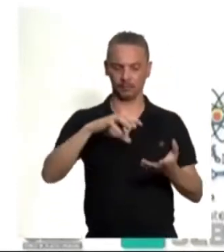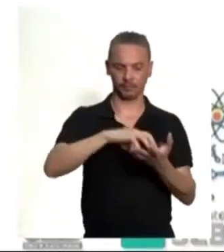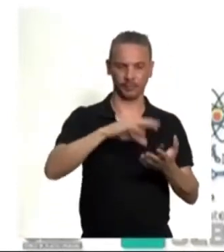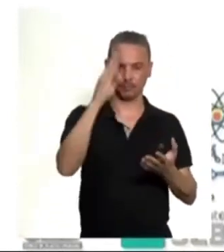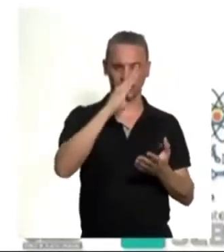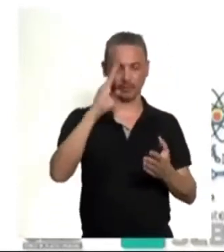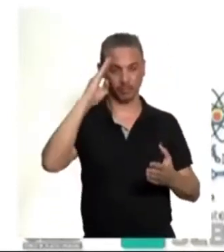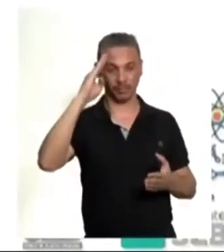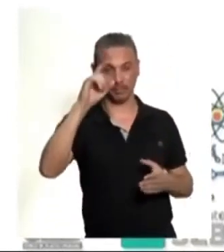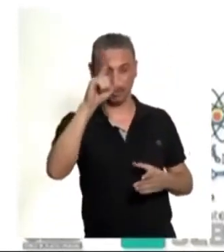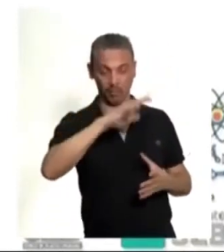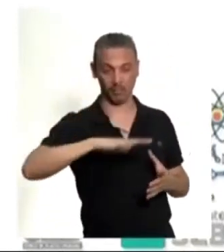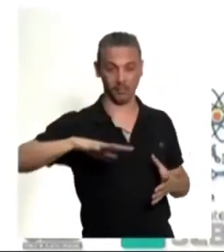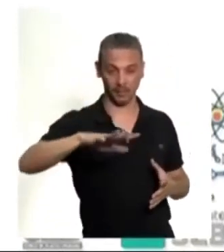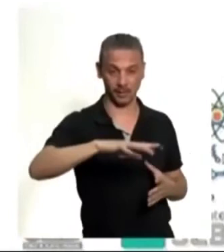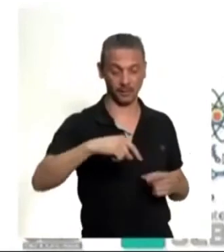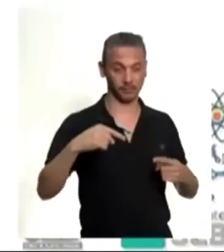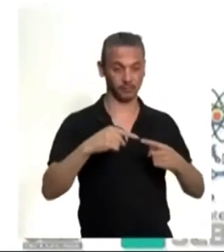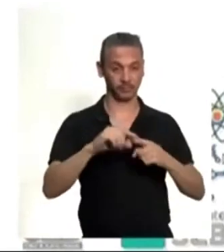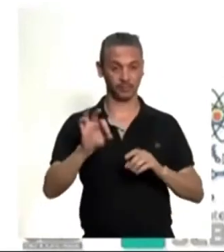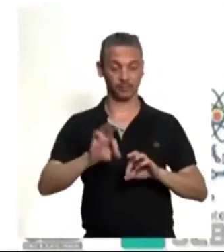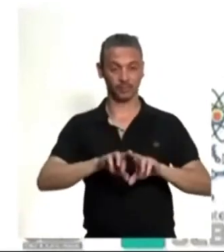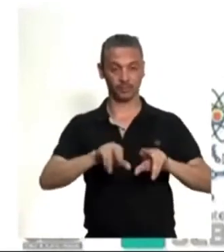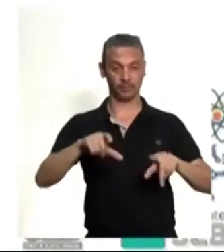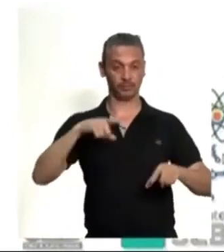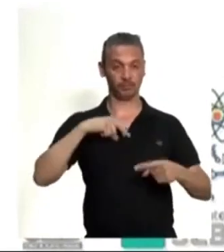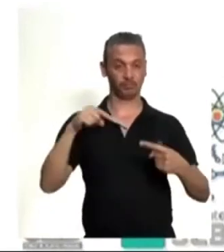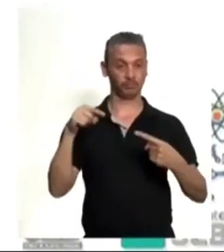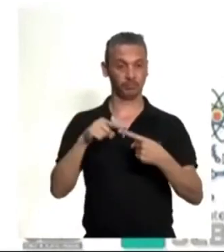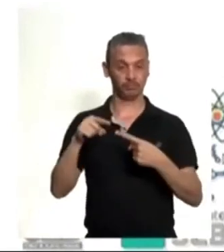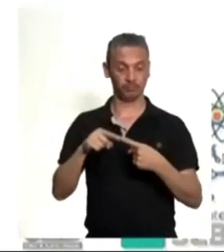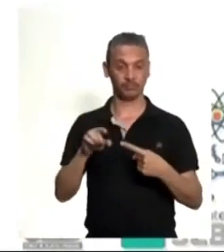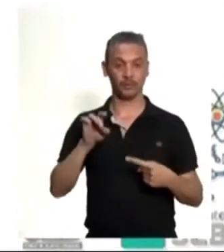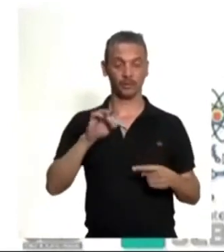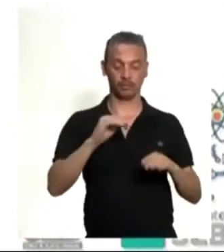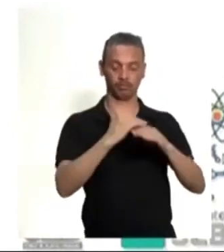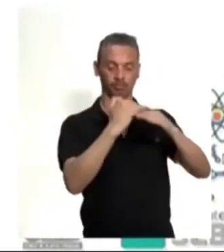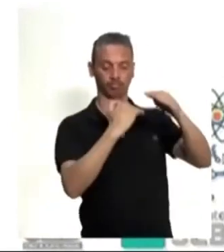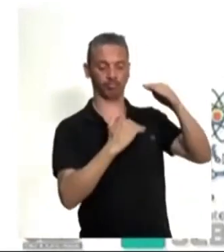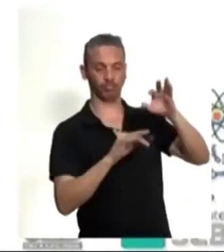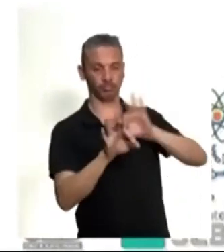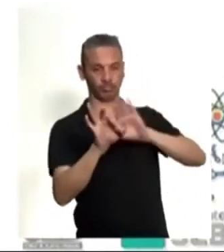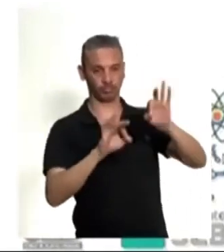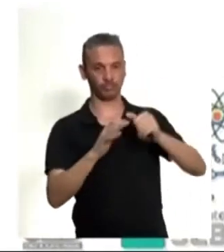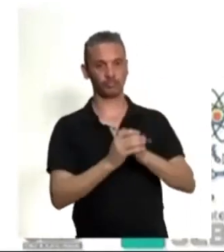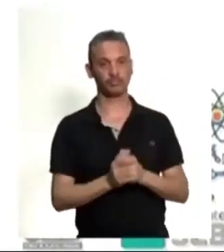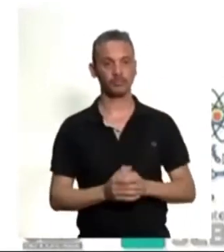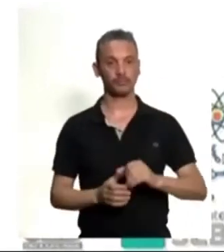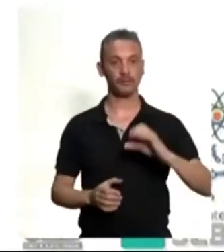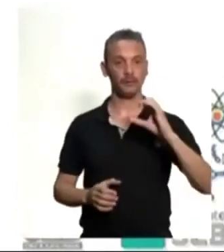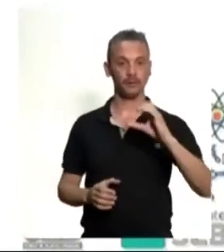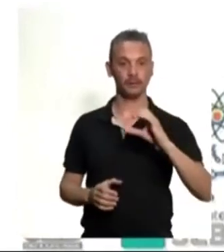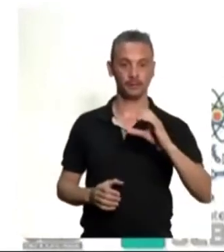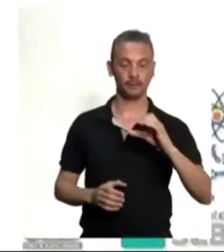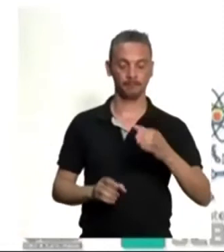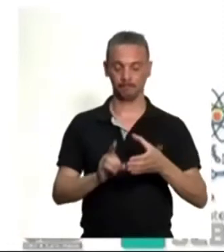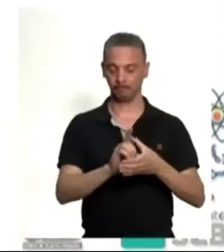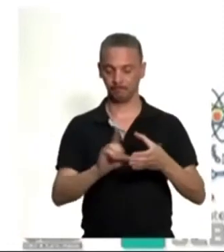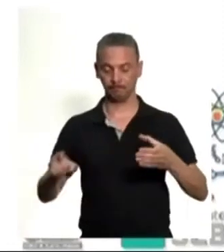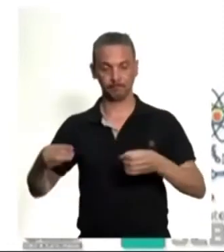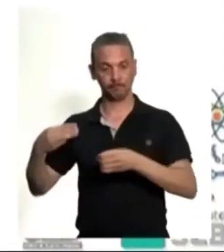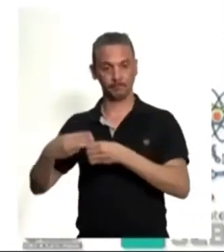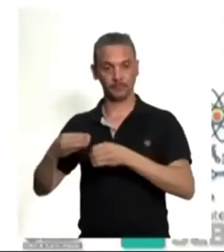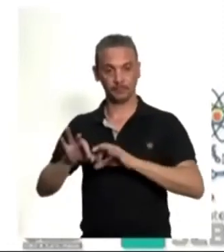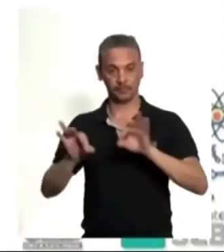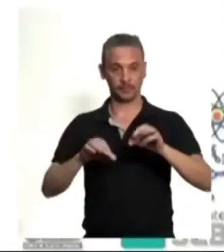nacional. No Brasília é uma cidade, mas não estamos, nesse caso não estamos falando sobre hierarquia urbana. Emancipação municipal,